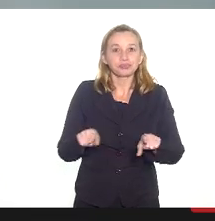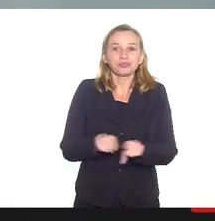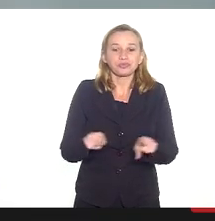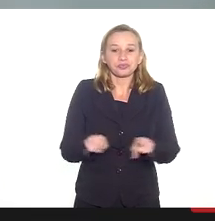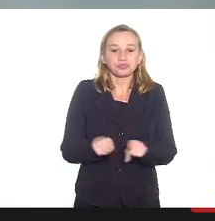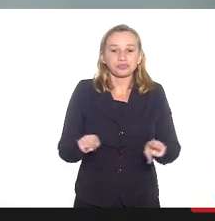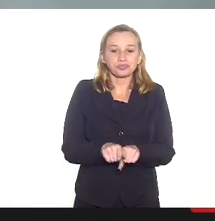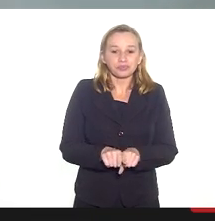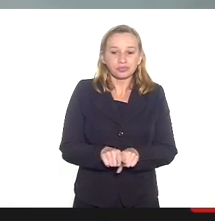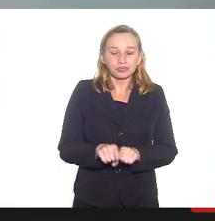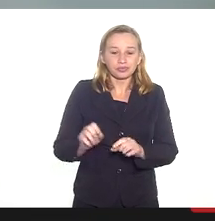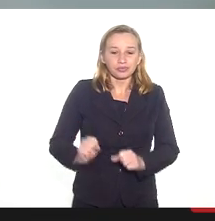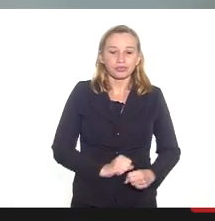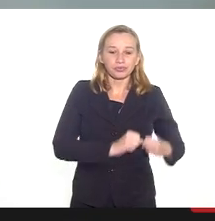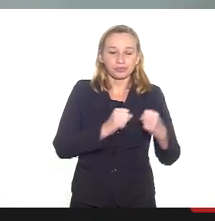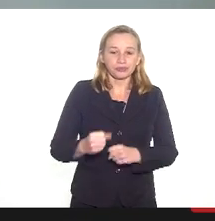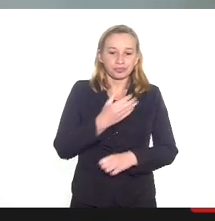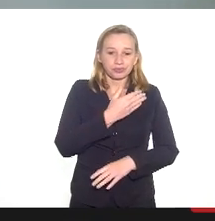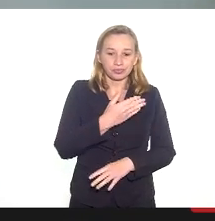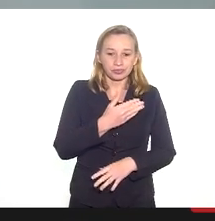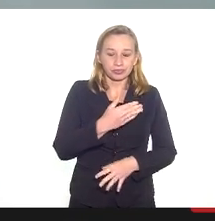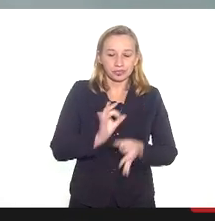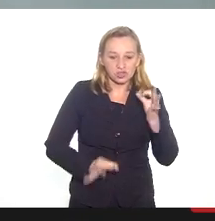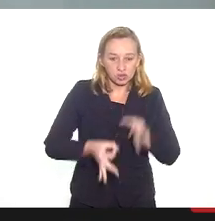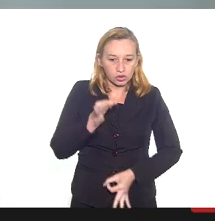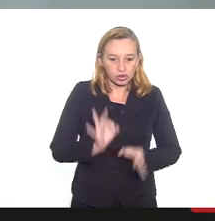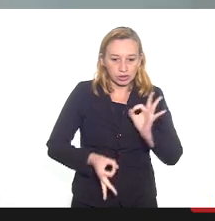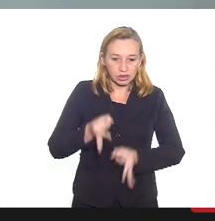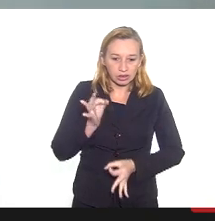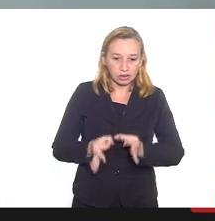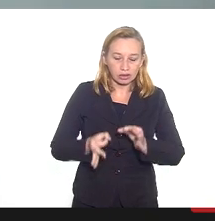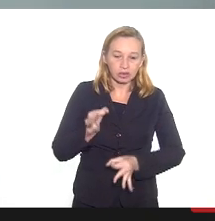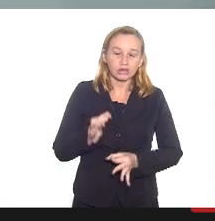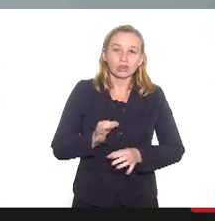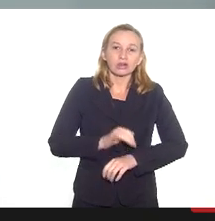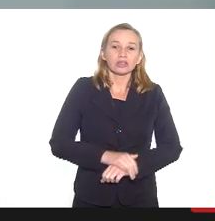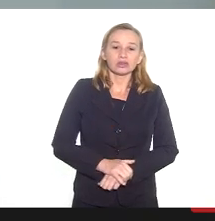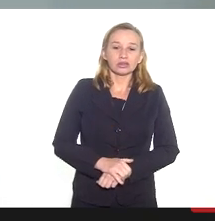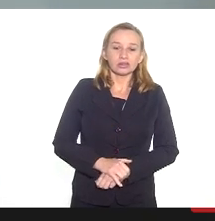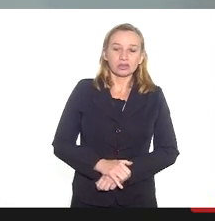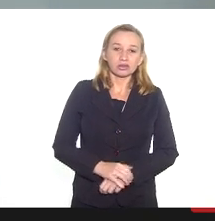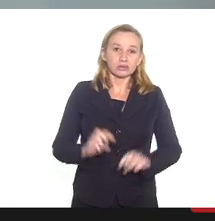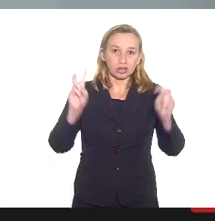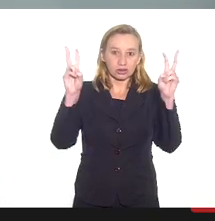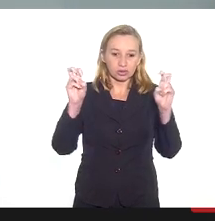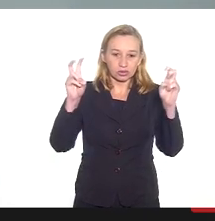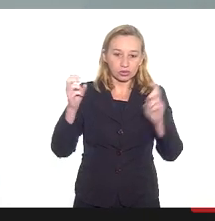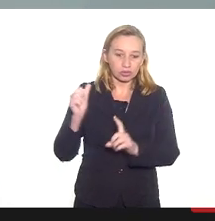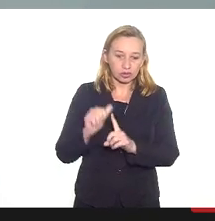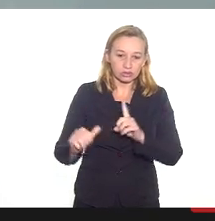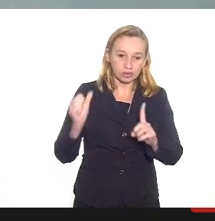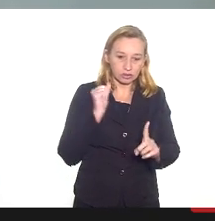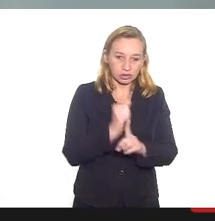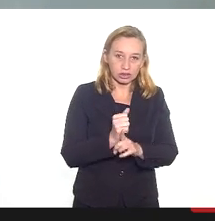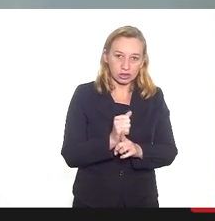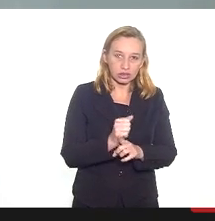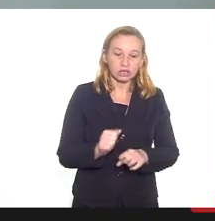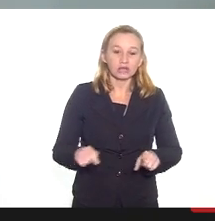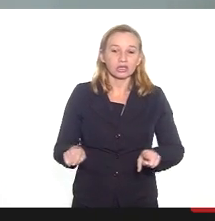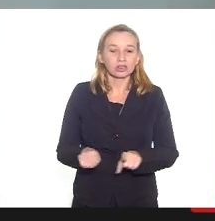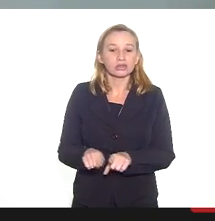a atenção do Poder Judiciário para a morosidade dos julgamentos nos casos de feminicídio, além